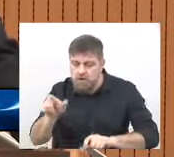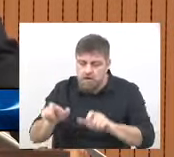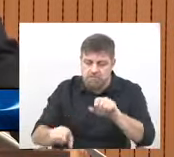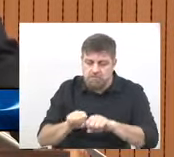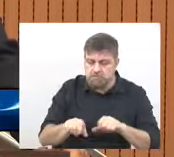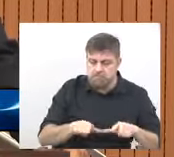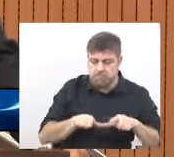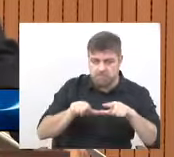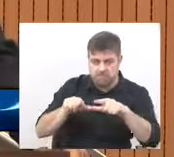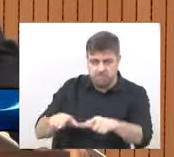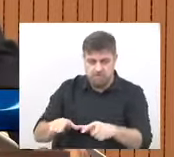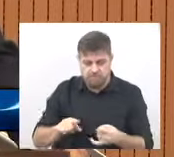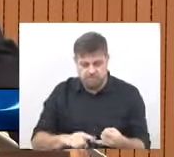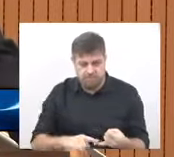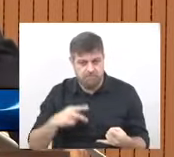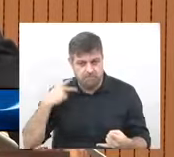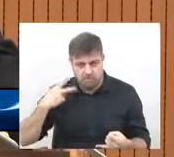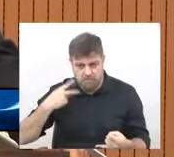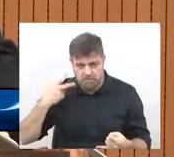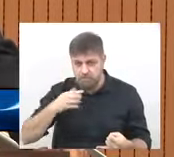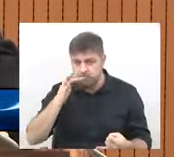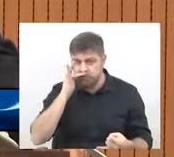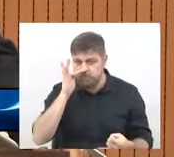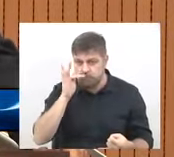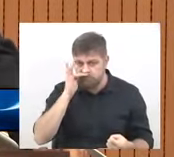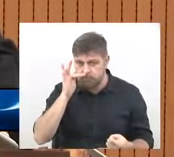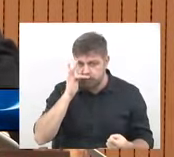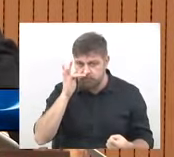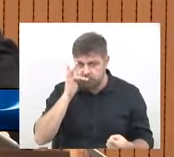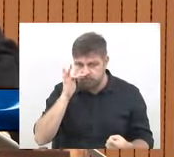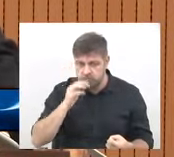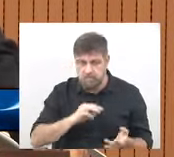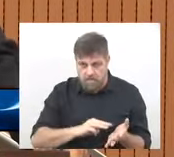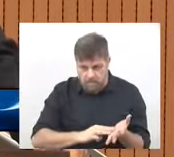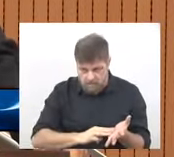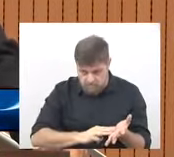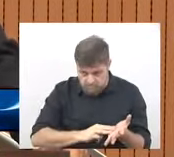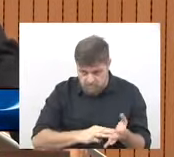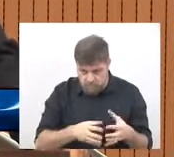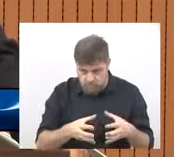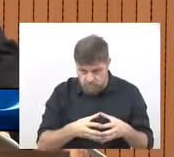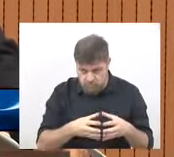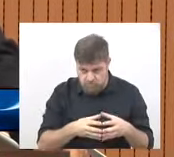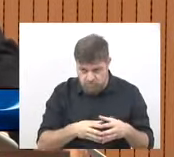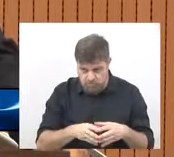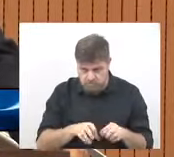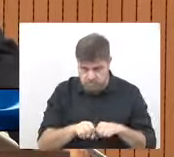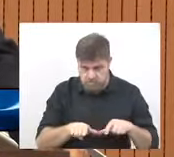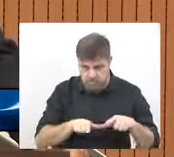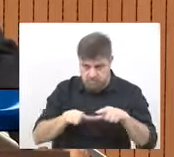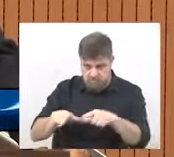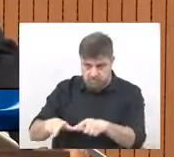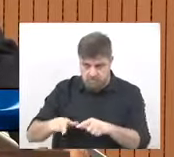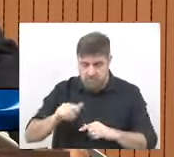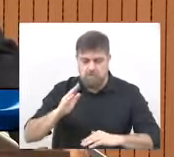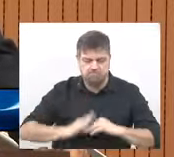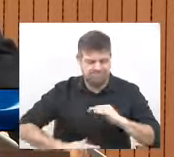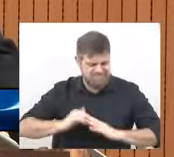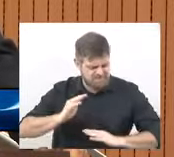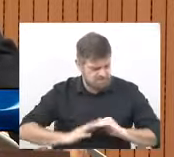o vereador Antônio Flores, membro da comissão, que atuou com